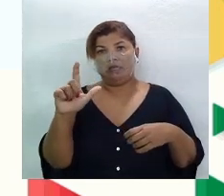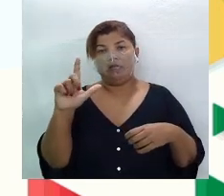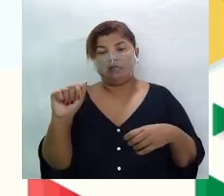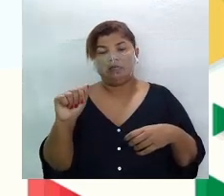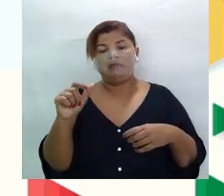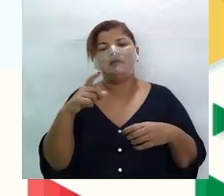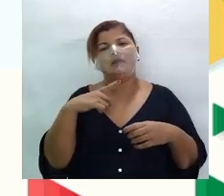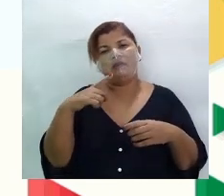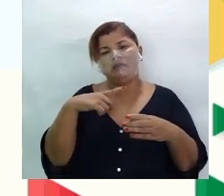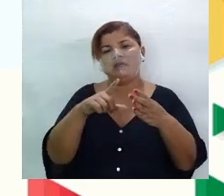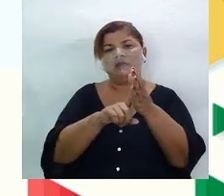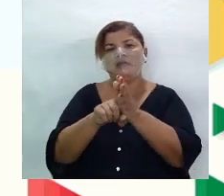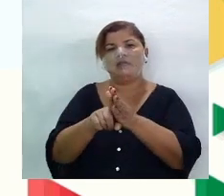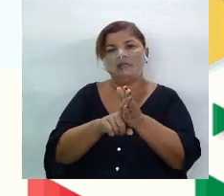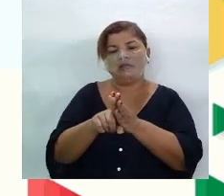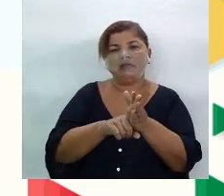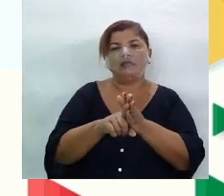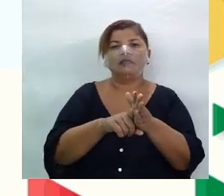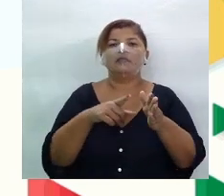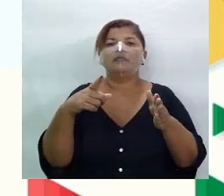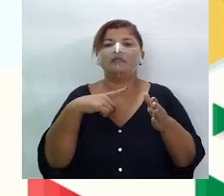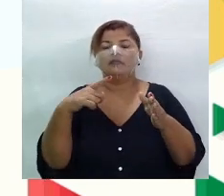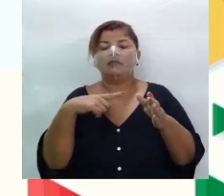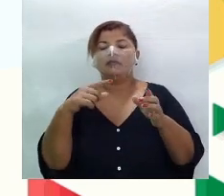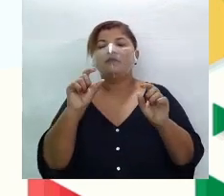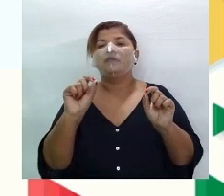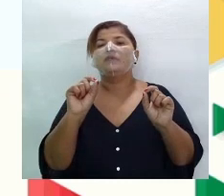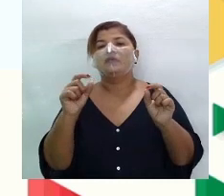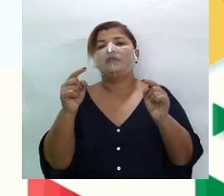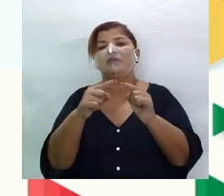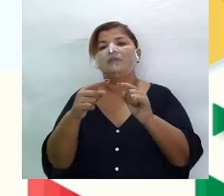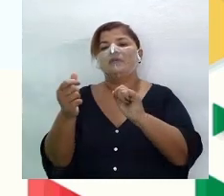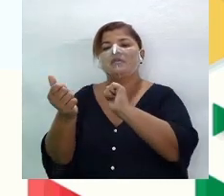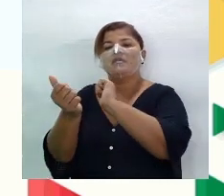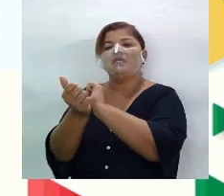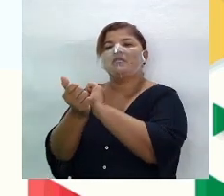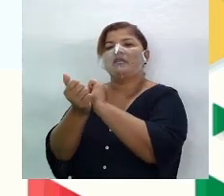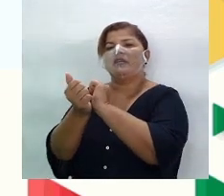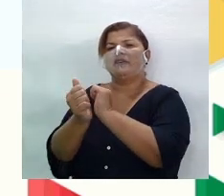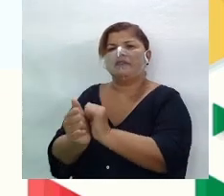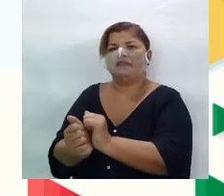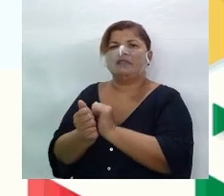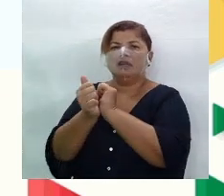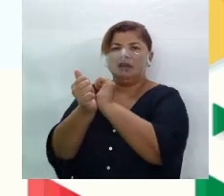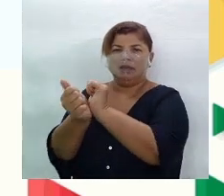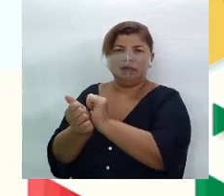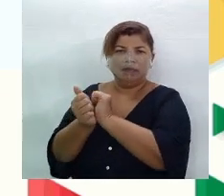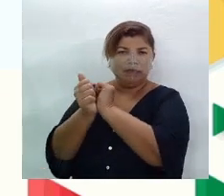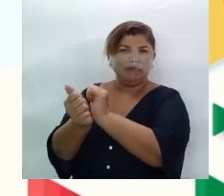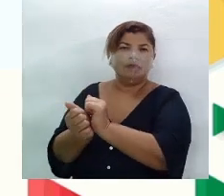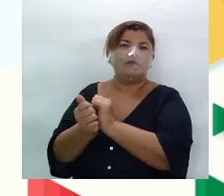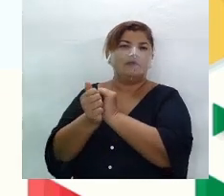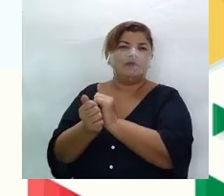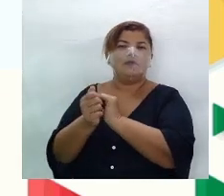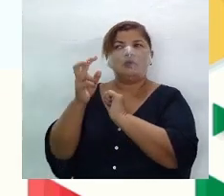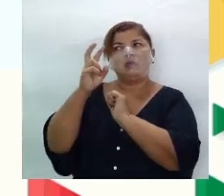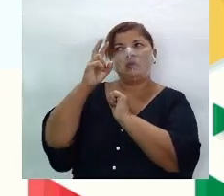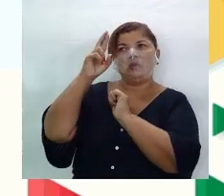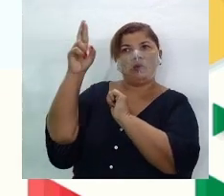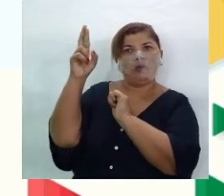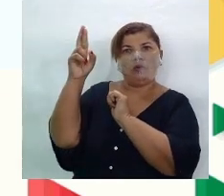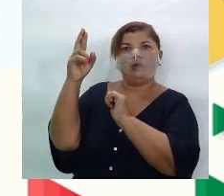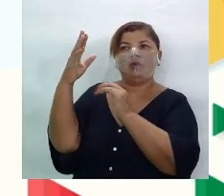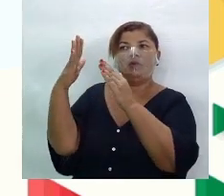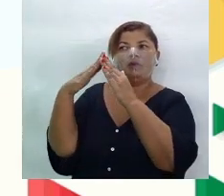época da escravidão. Né? E outrora... Os senhores de engenho, os senhores da Casa Grande,